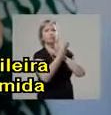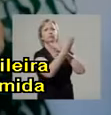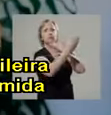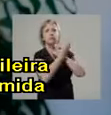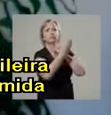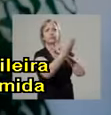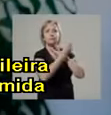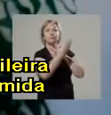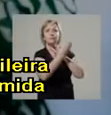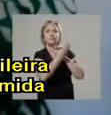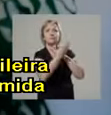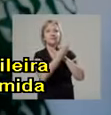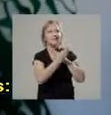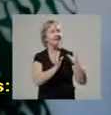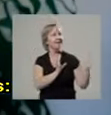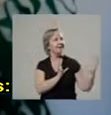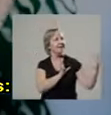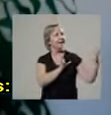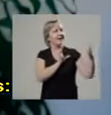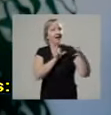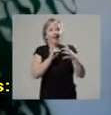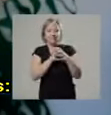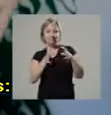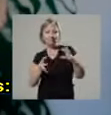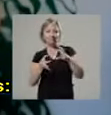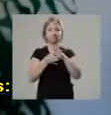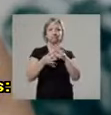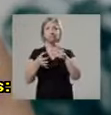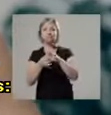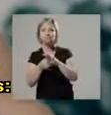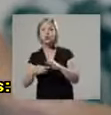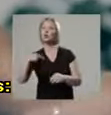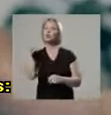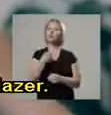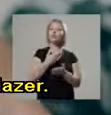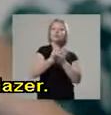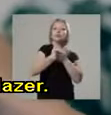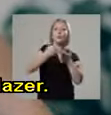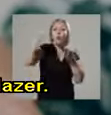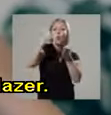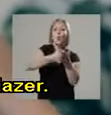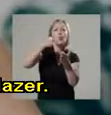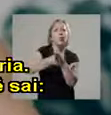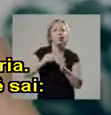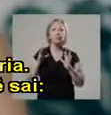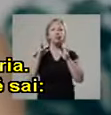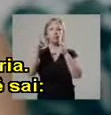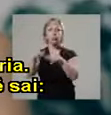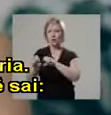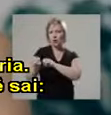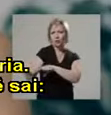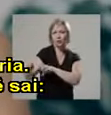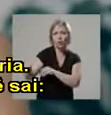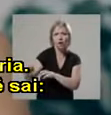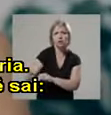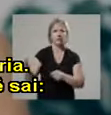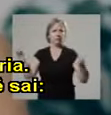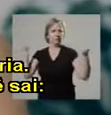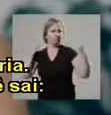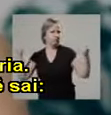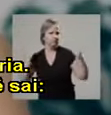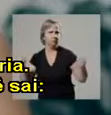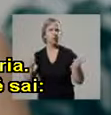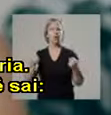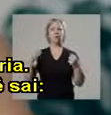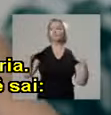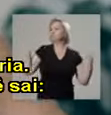Associação Brasileira da Síndrome da Talidomida, começou a brigar por todas as outras coisas, educação, transporte, lazer, e isso é uma luta diária. É